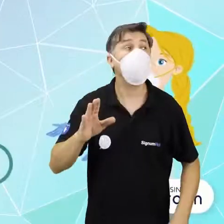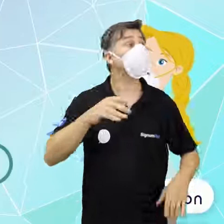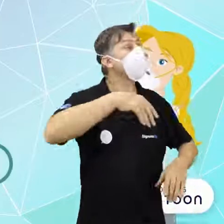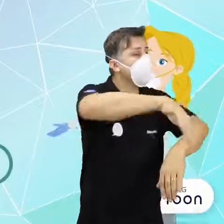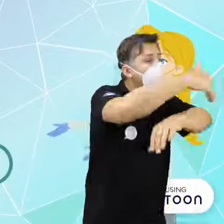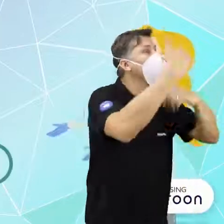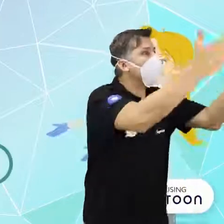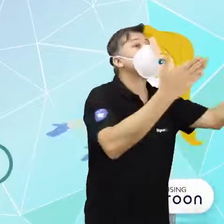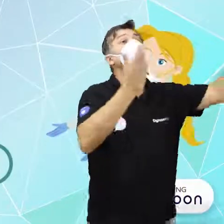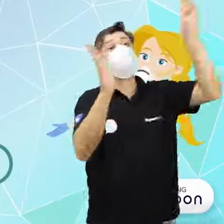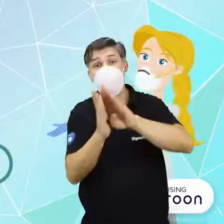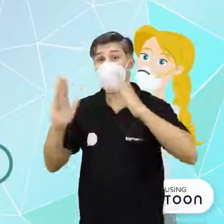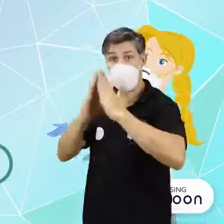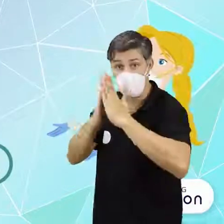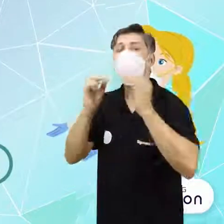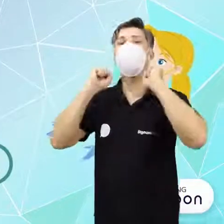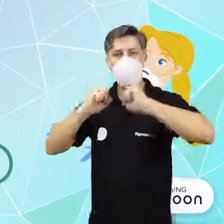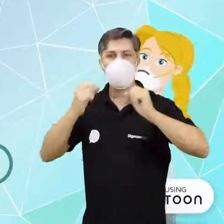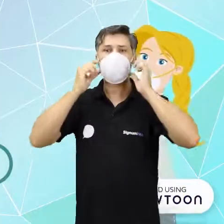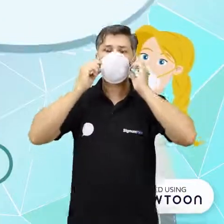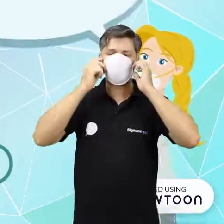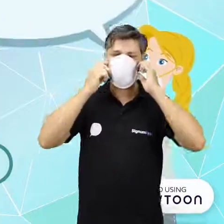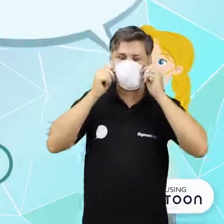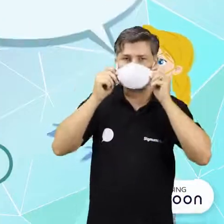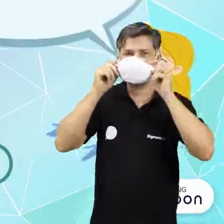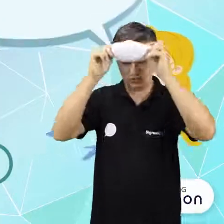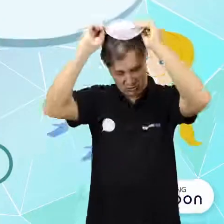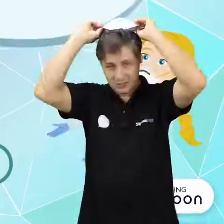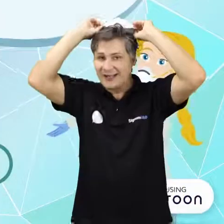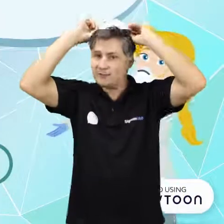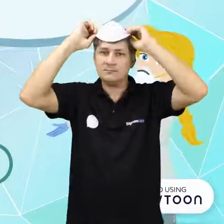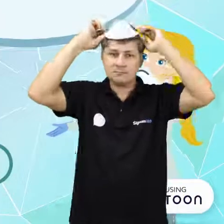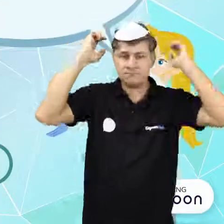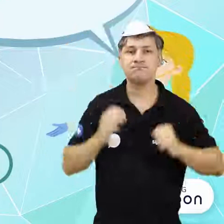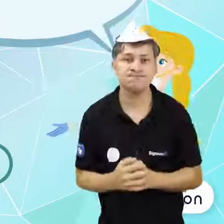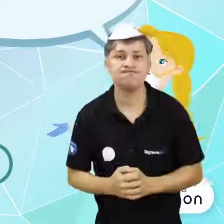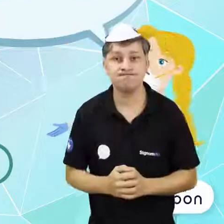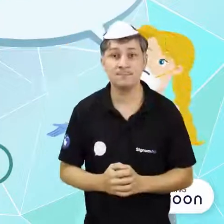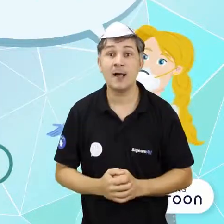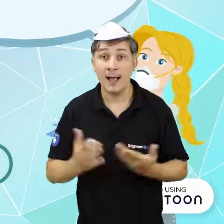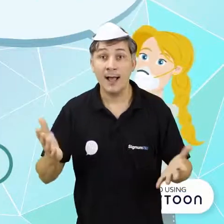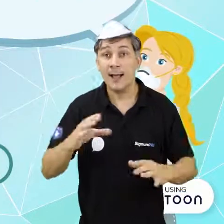Só retire a máscara quando chegar em casa. Troque a máscara a cada 2 horas.